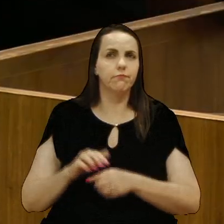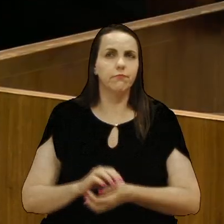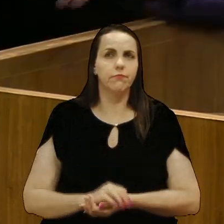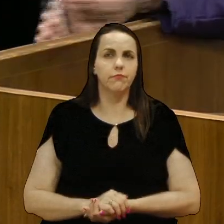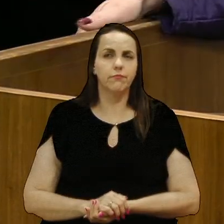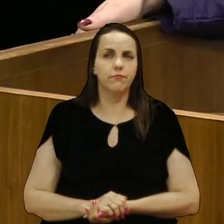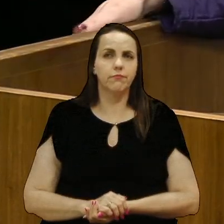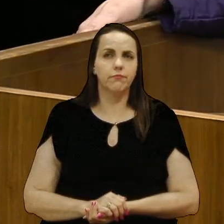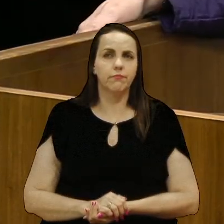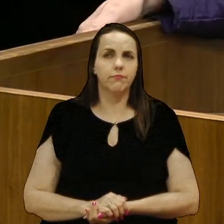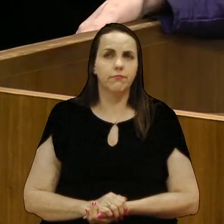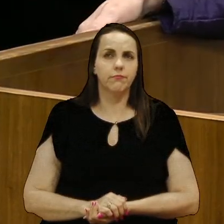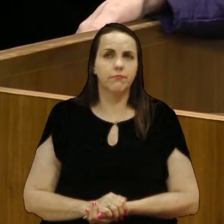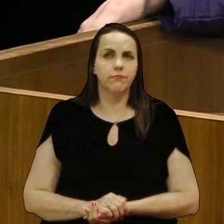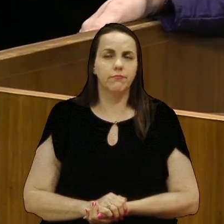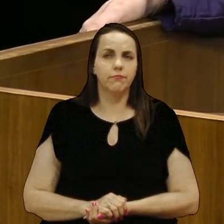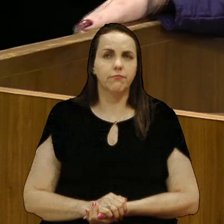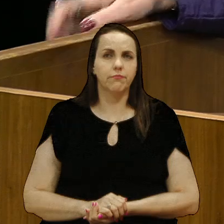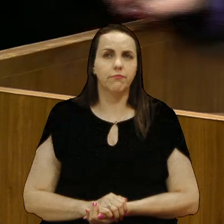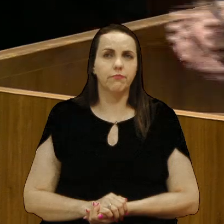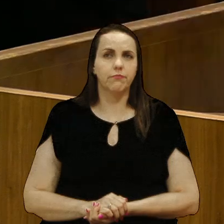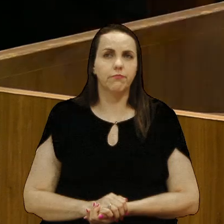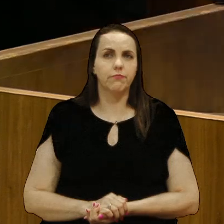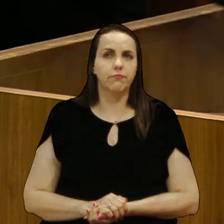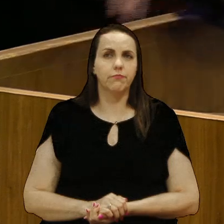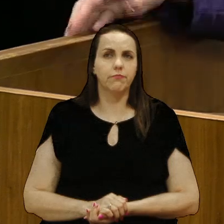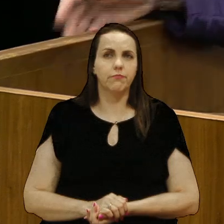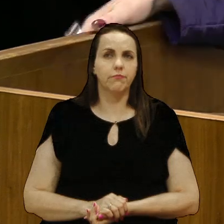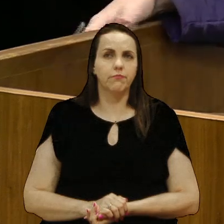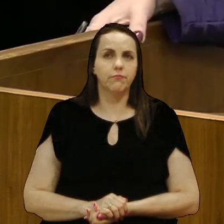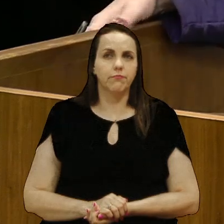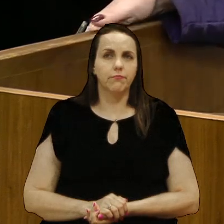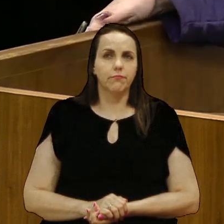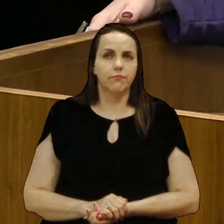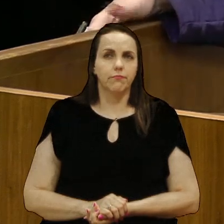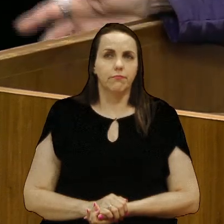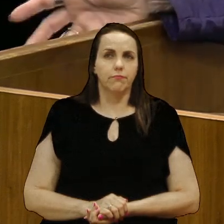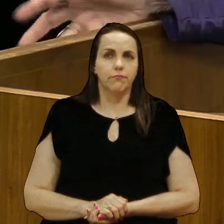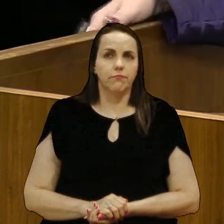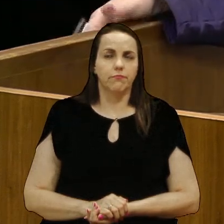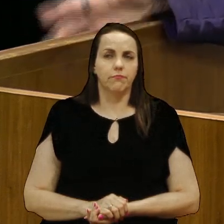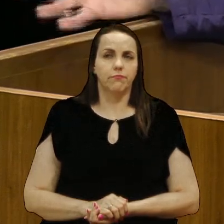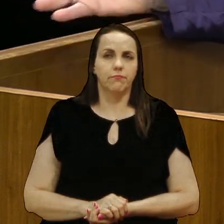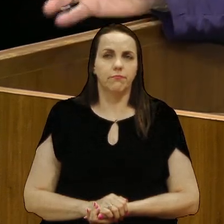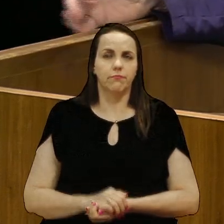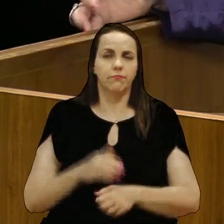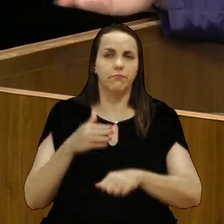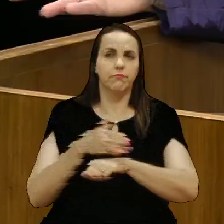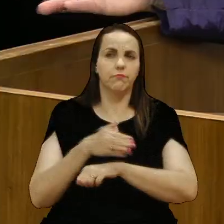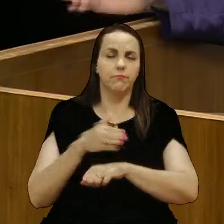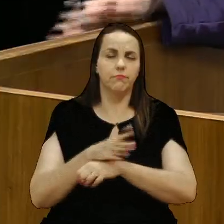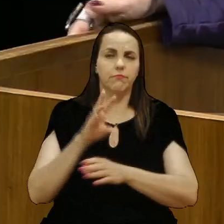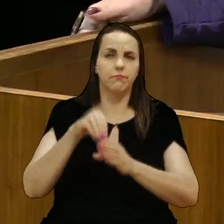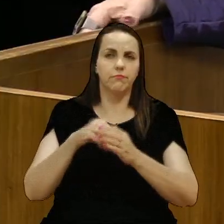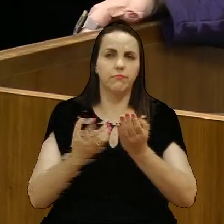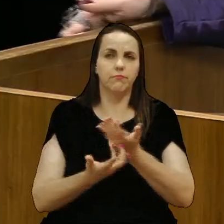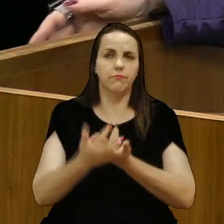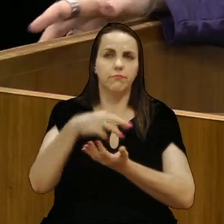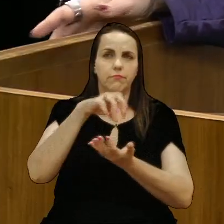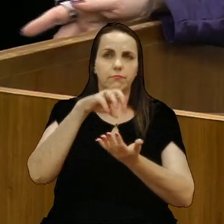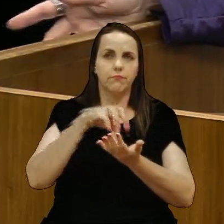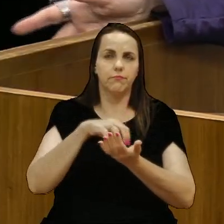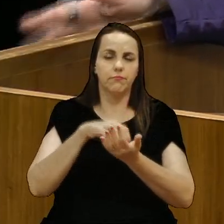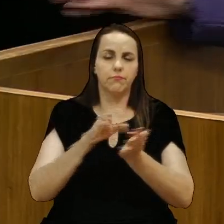membro da questão interna lá da Codeca, tipo uma comissão